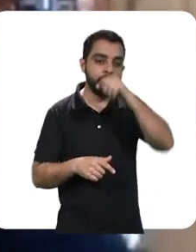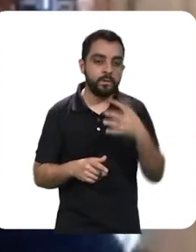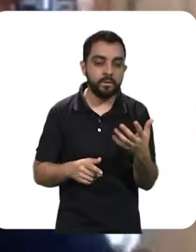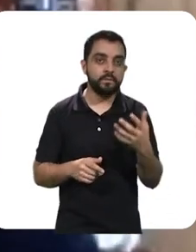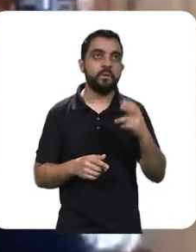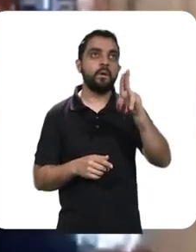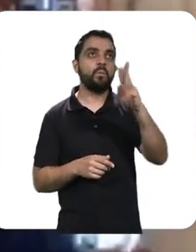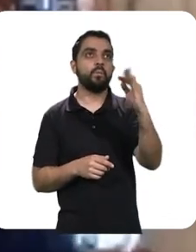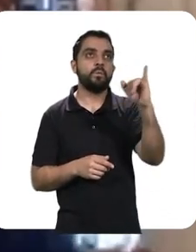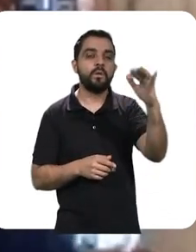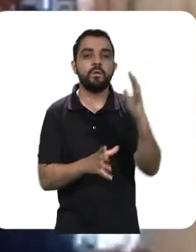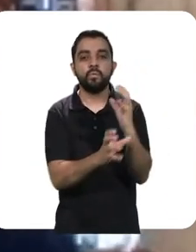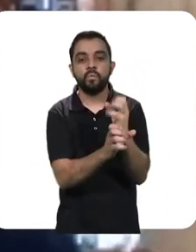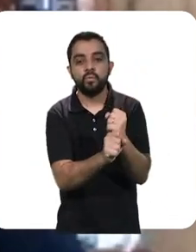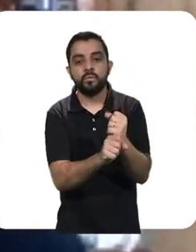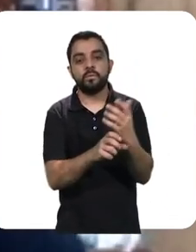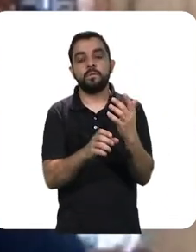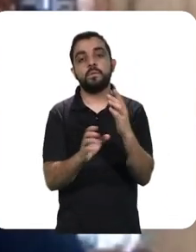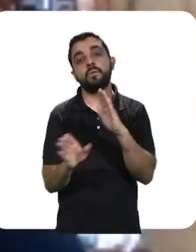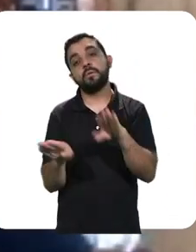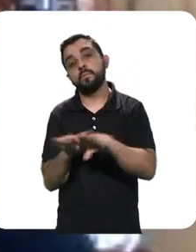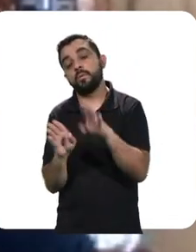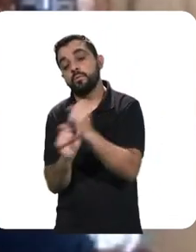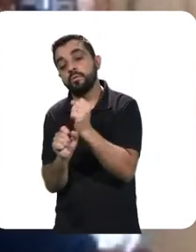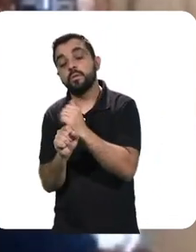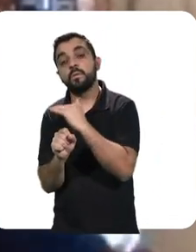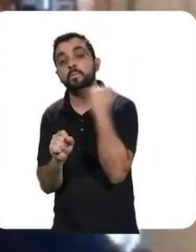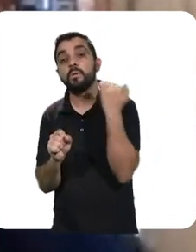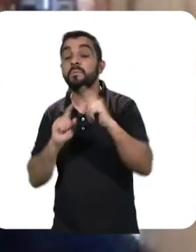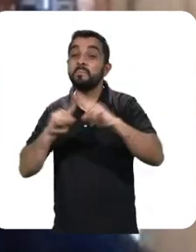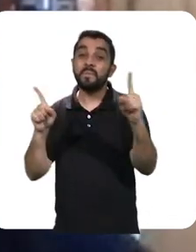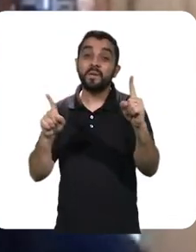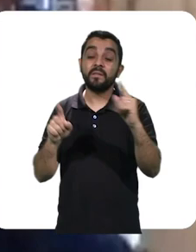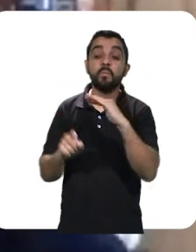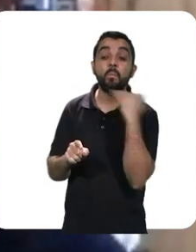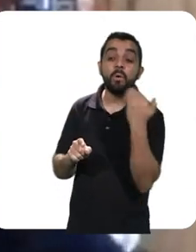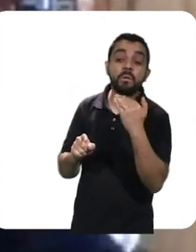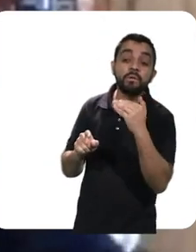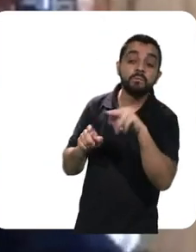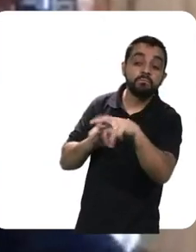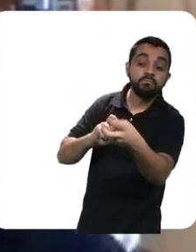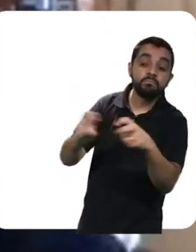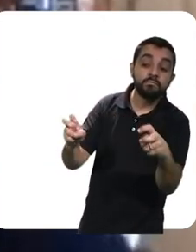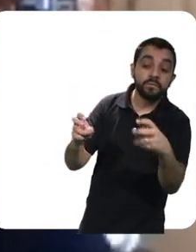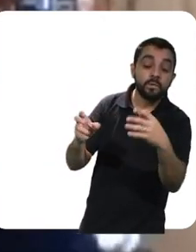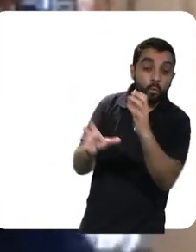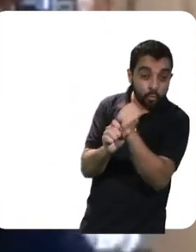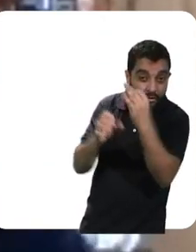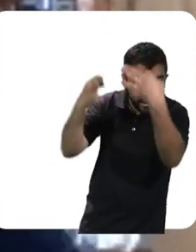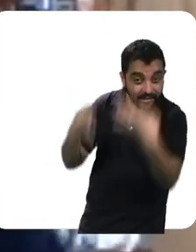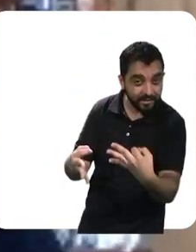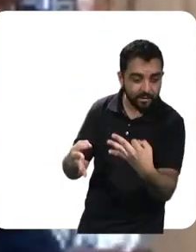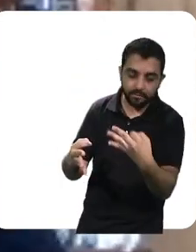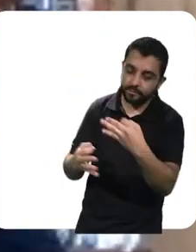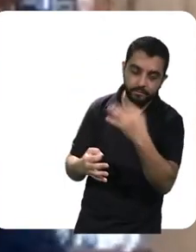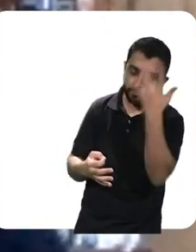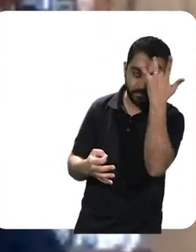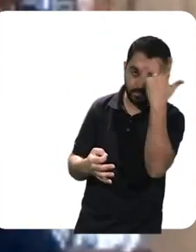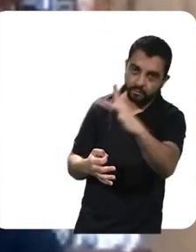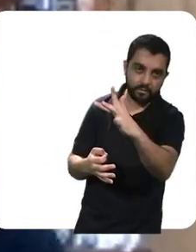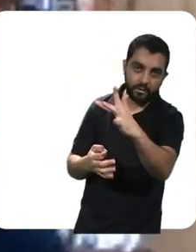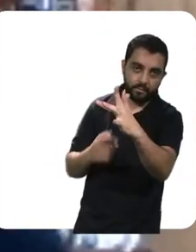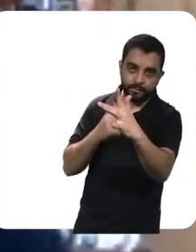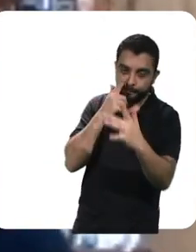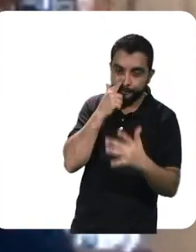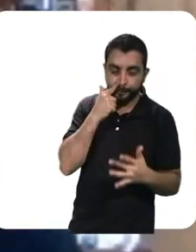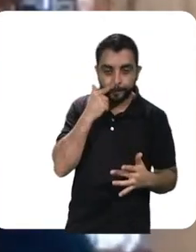de UTI e por número de óbitos. E como você falou, nem esses a gente sabe em tempo real quem está infectado pelo